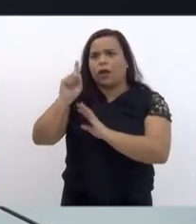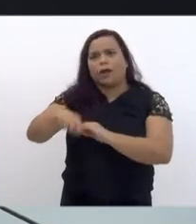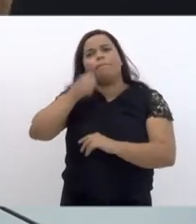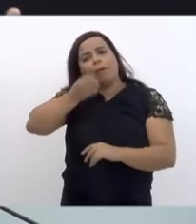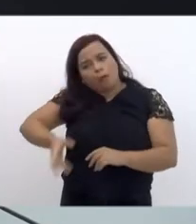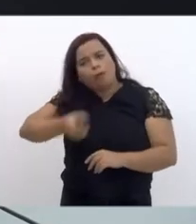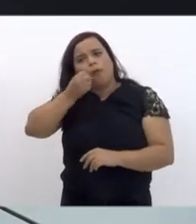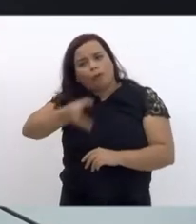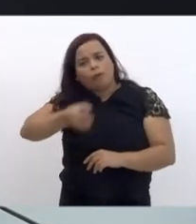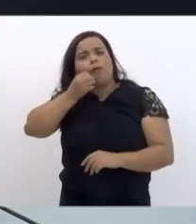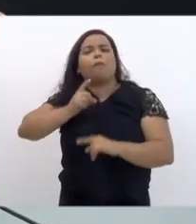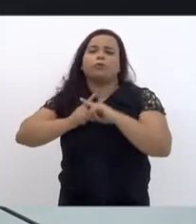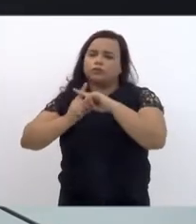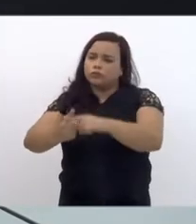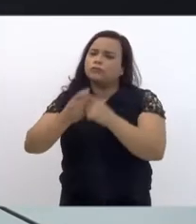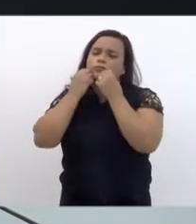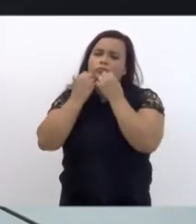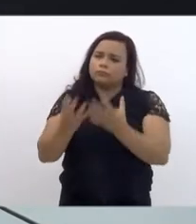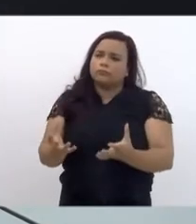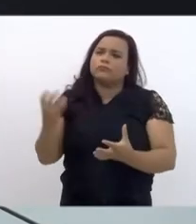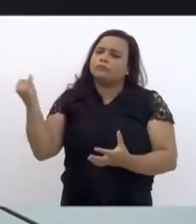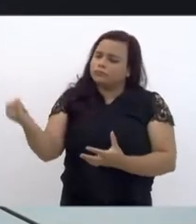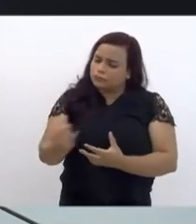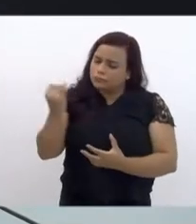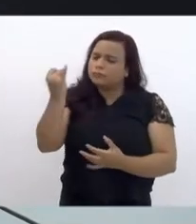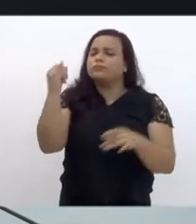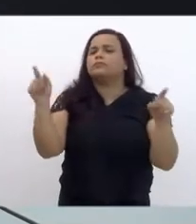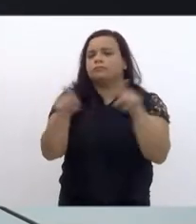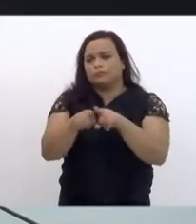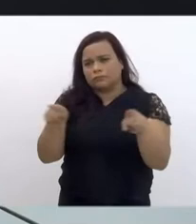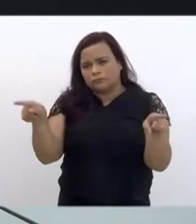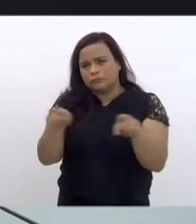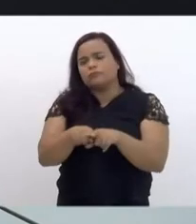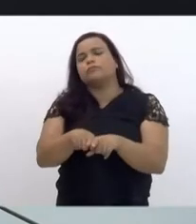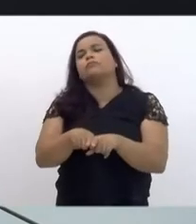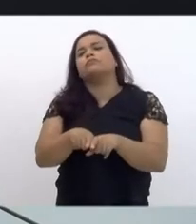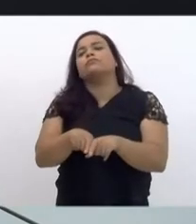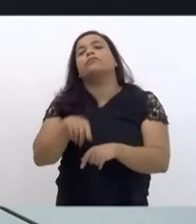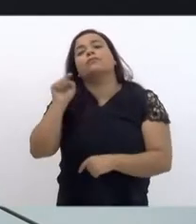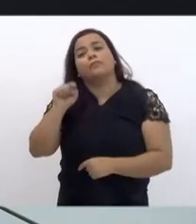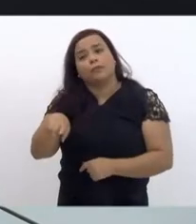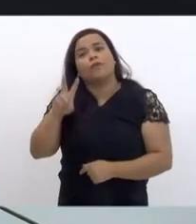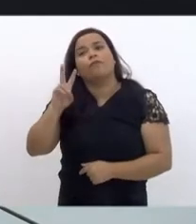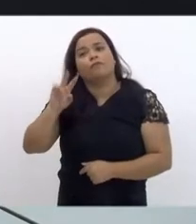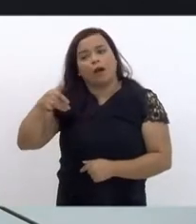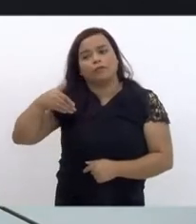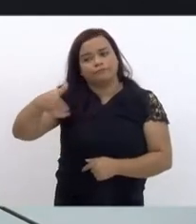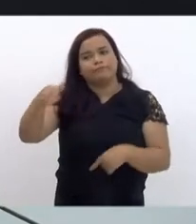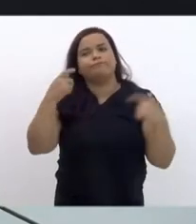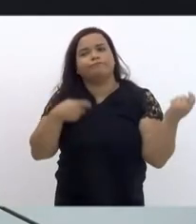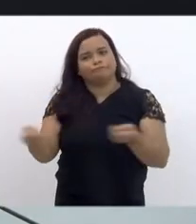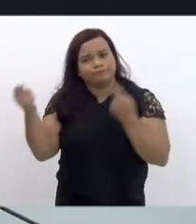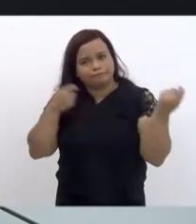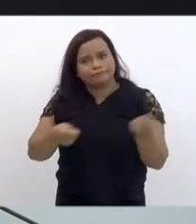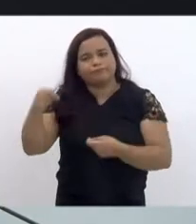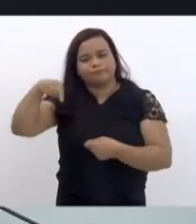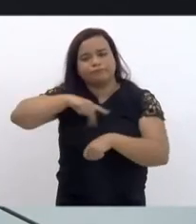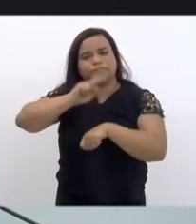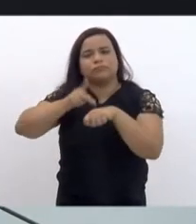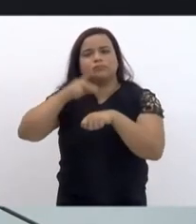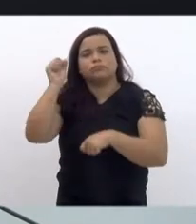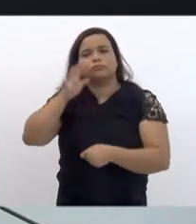positiva, muito importante, que vai virar, no meu entendimento, rotina nesse país.